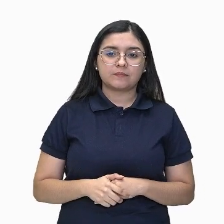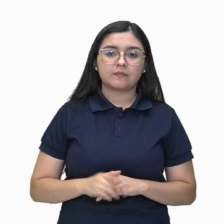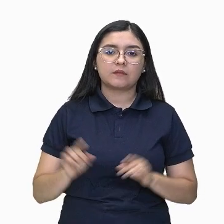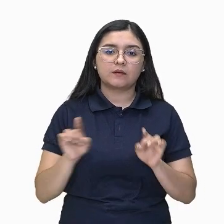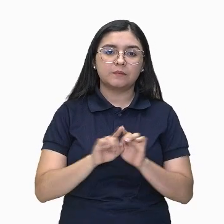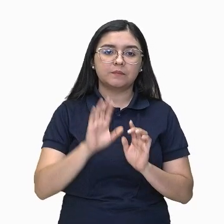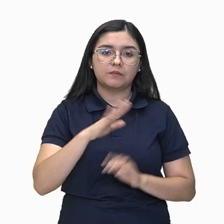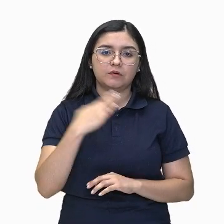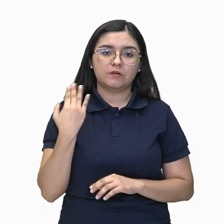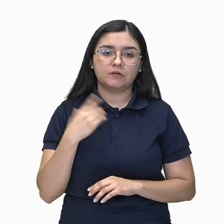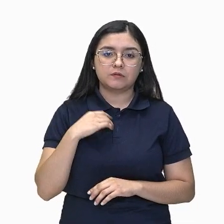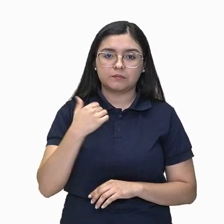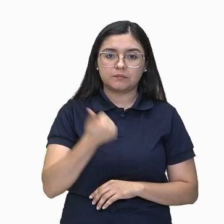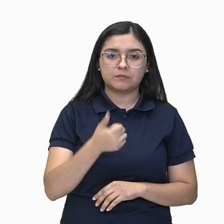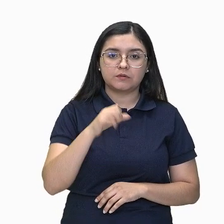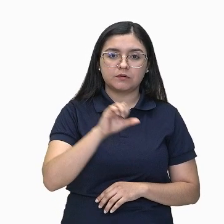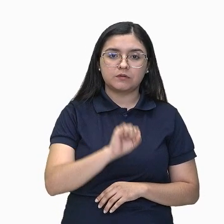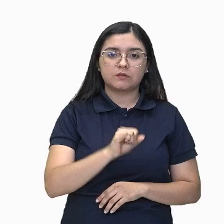falece em